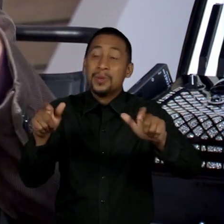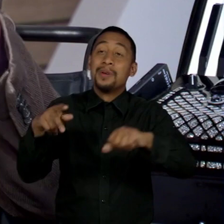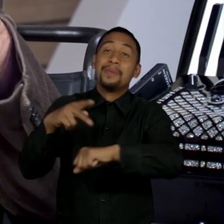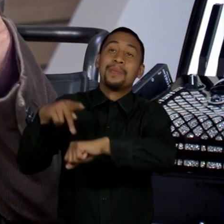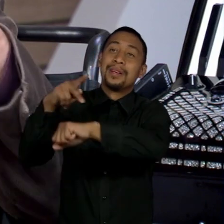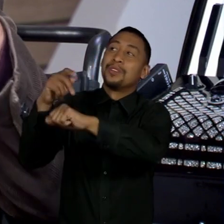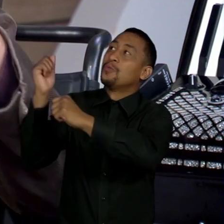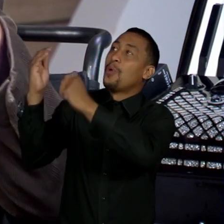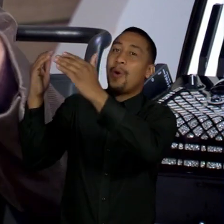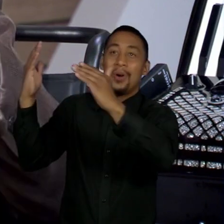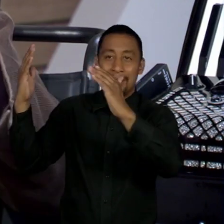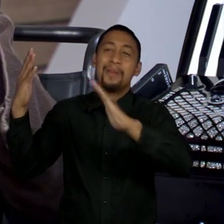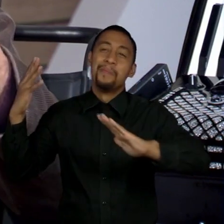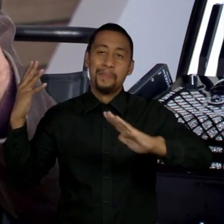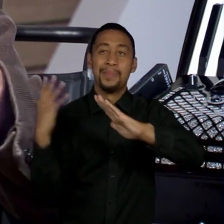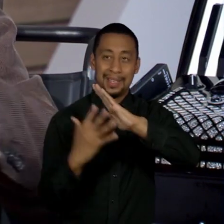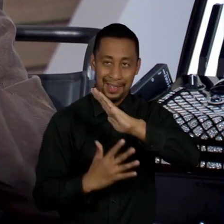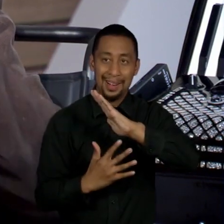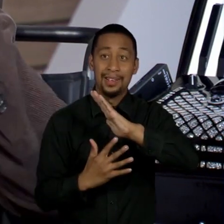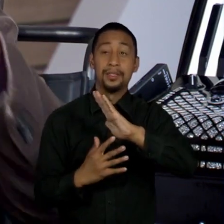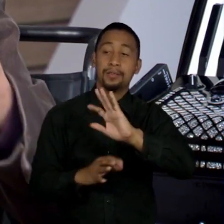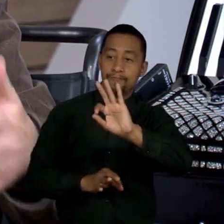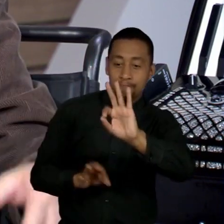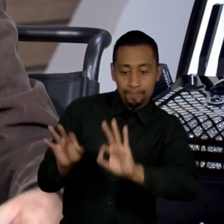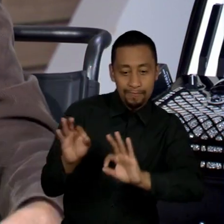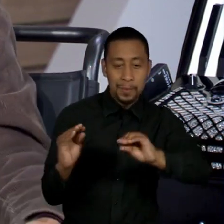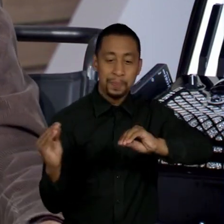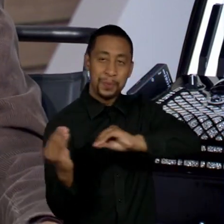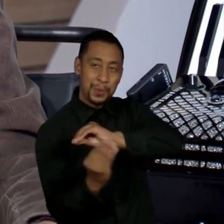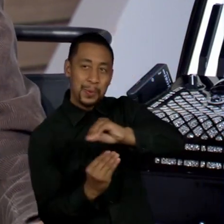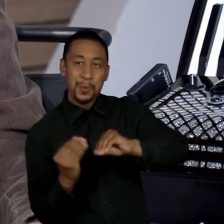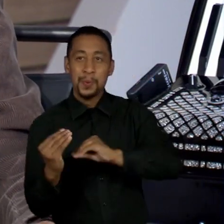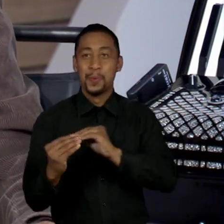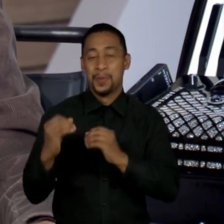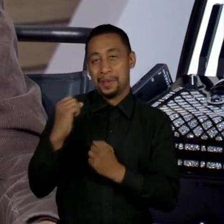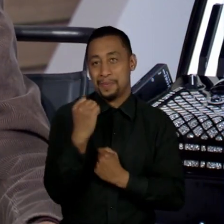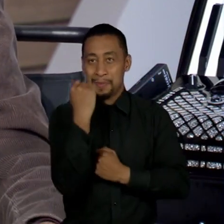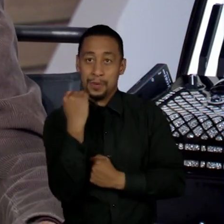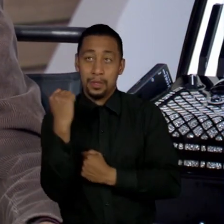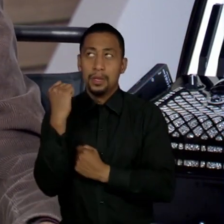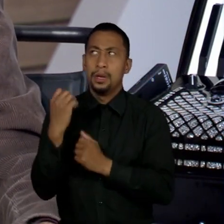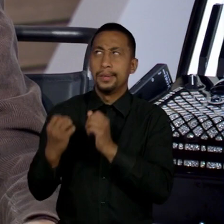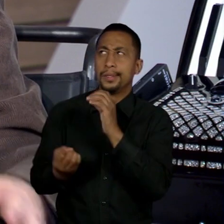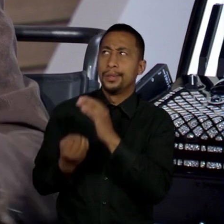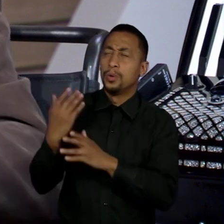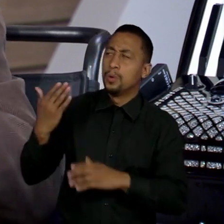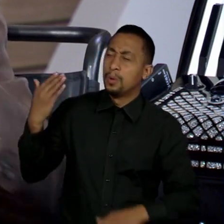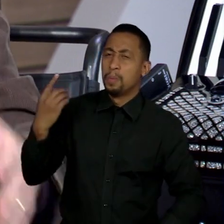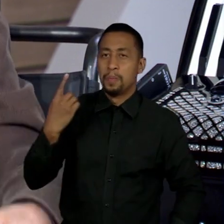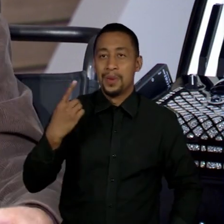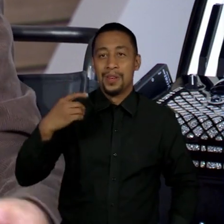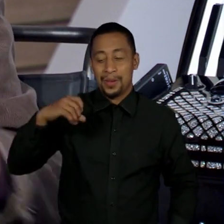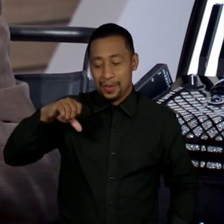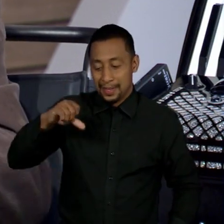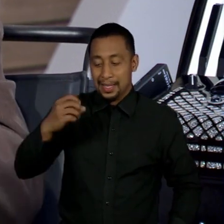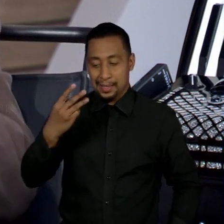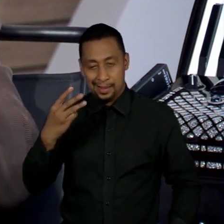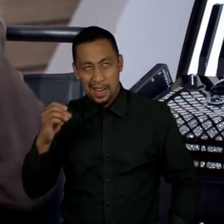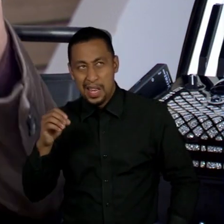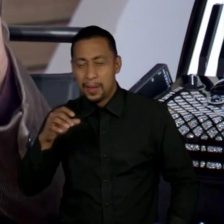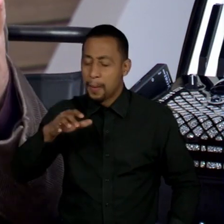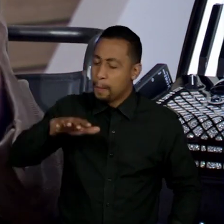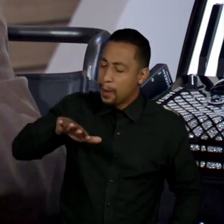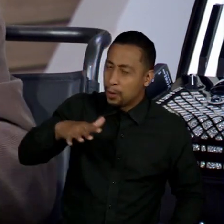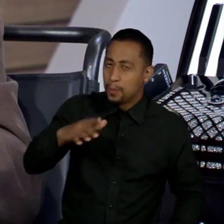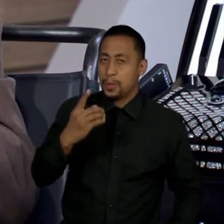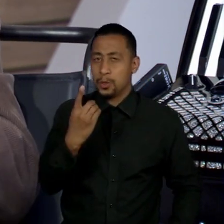o forró, o baião, que ele cria primeiro o baião, lá na década de 30, 40, né? Ele, o rei do baião, depois a Carmélia